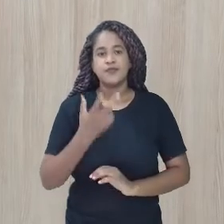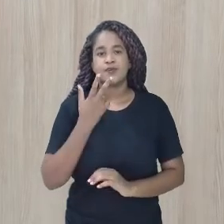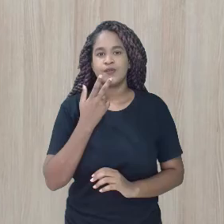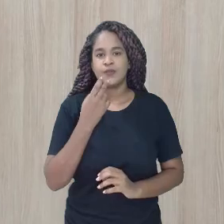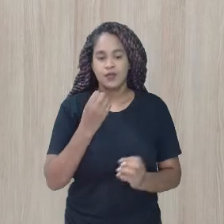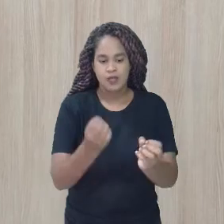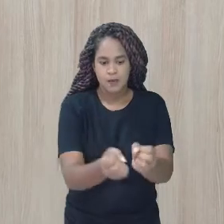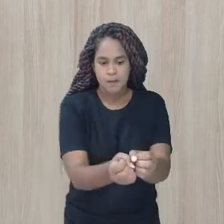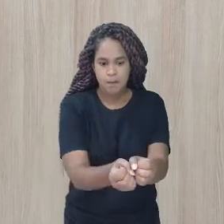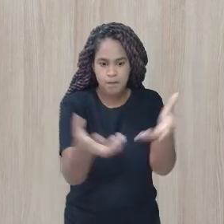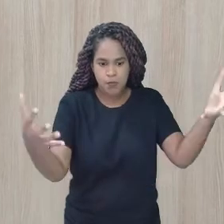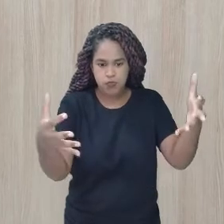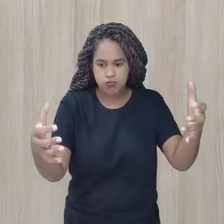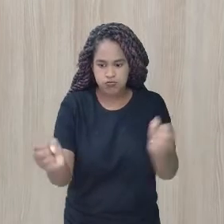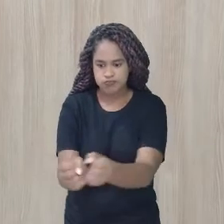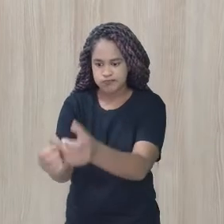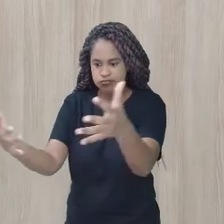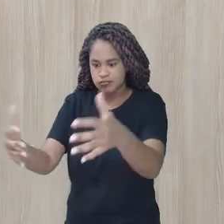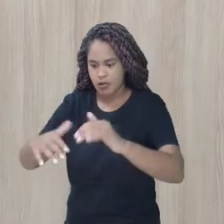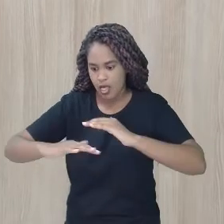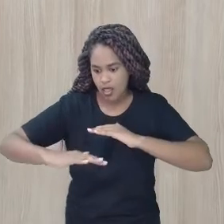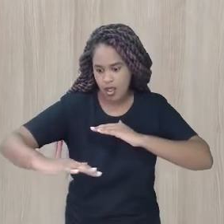Minas terrestres.